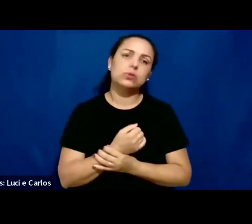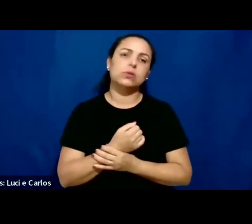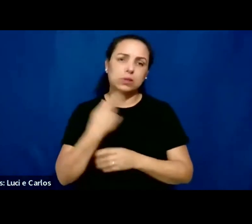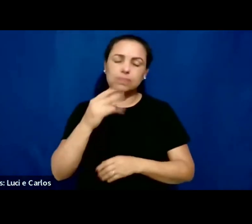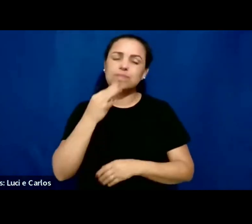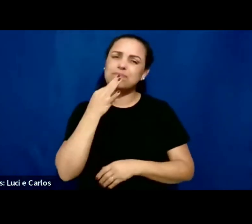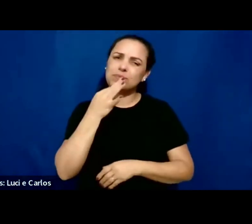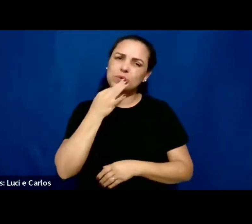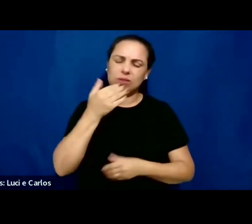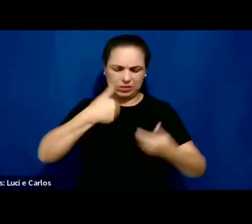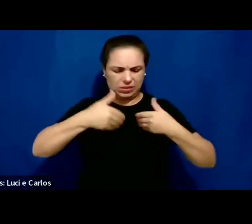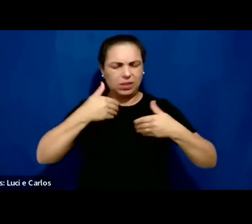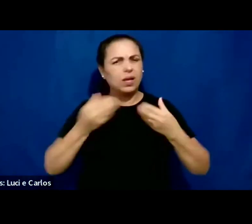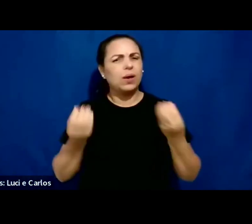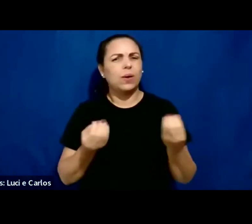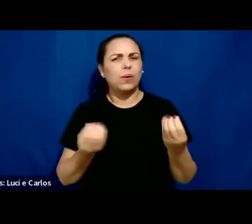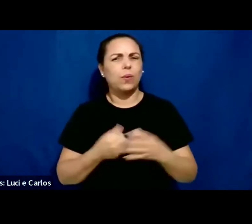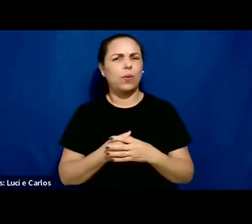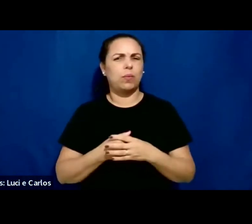corpo.